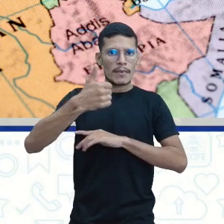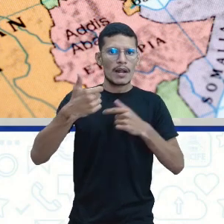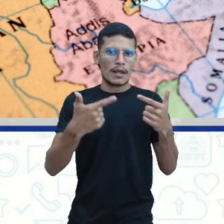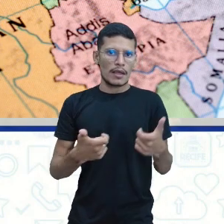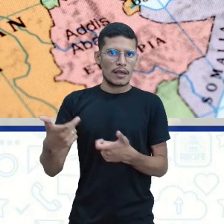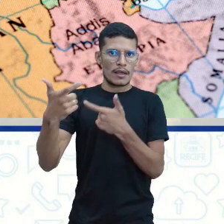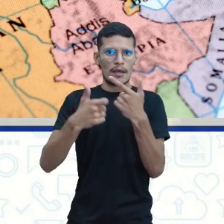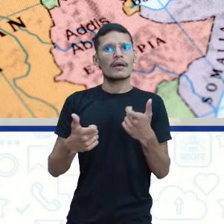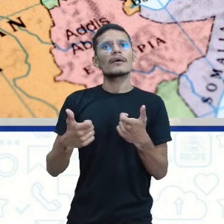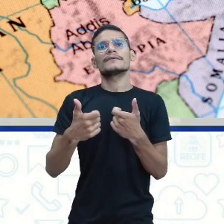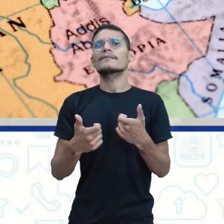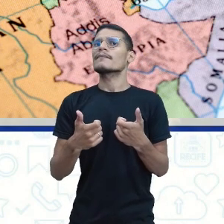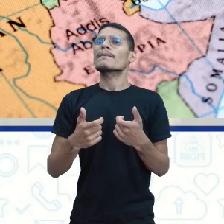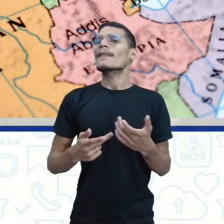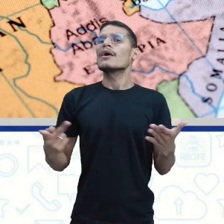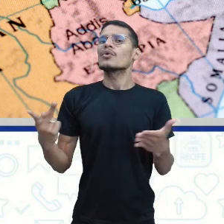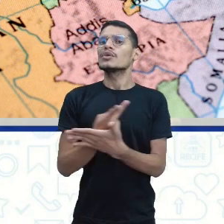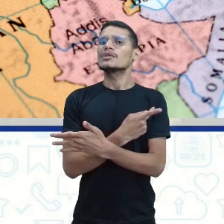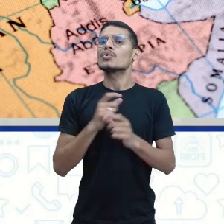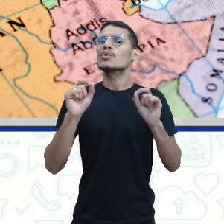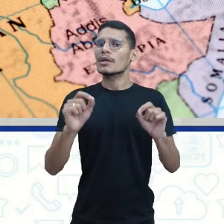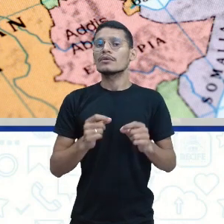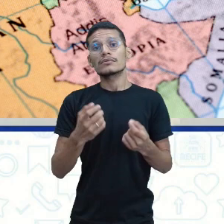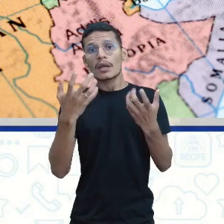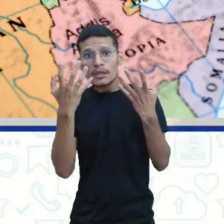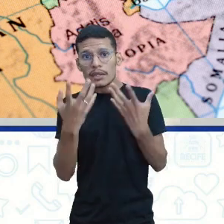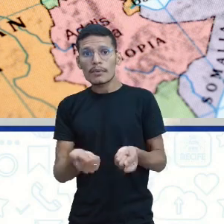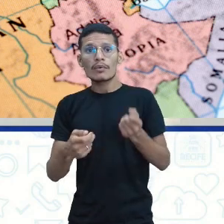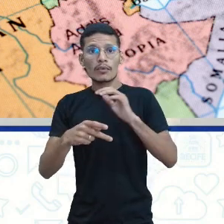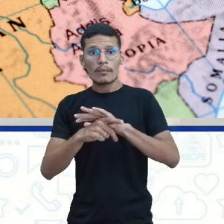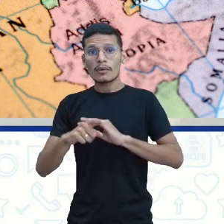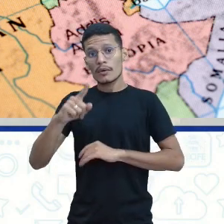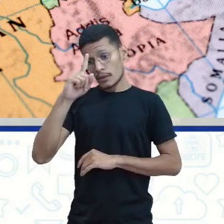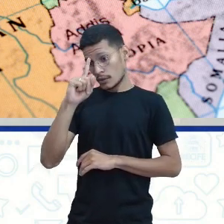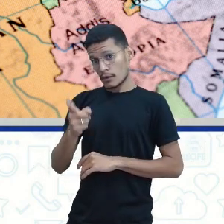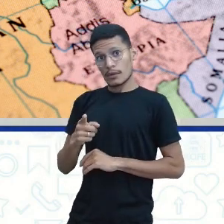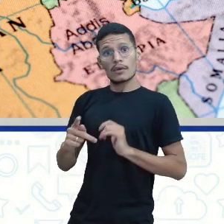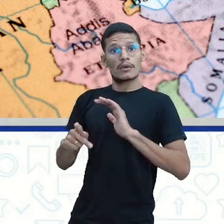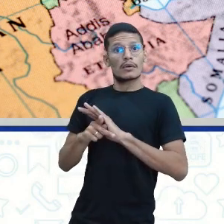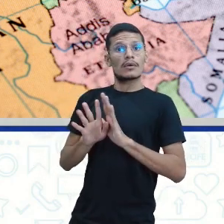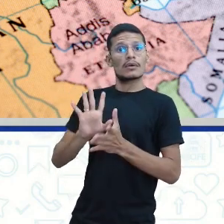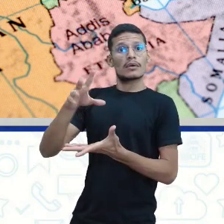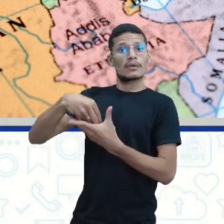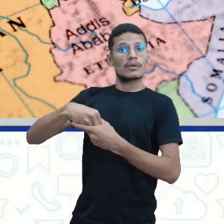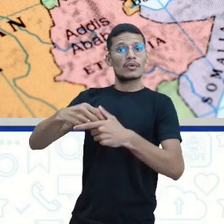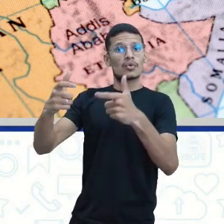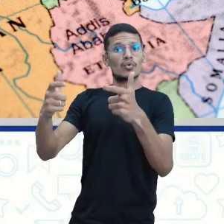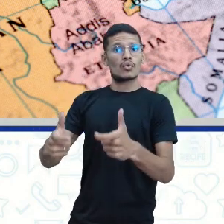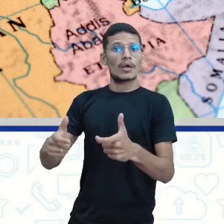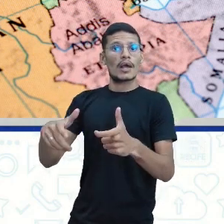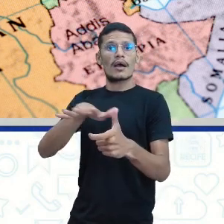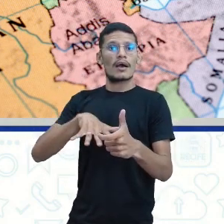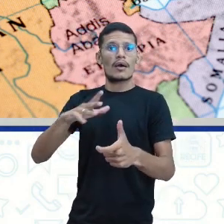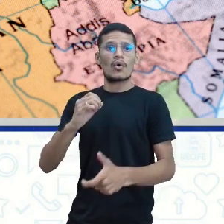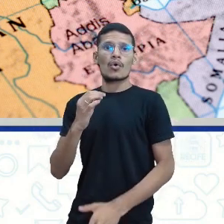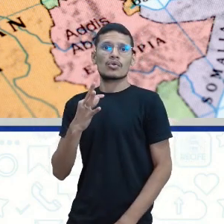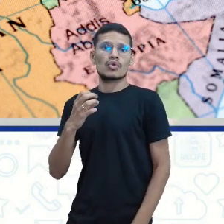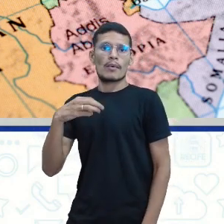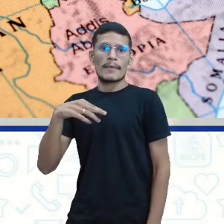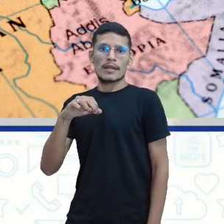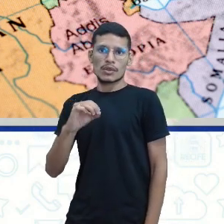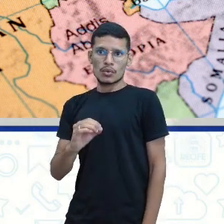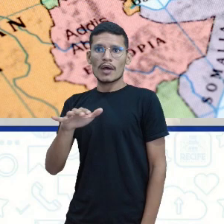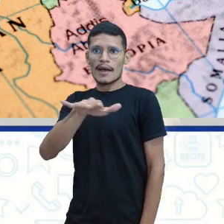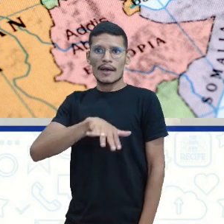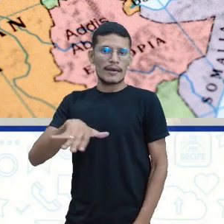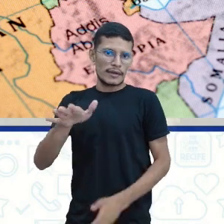Império Britânico como um todo, acabou recebendo um mandato sobre o território do Império Otomano, sobretudo